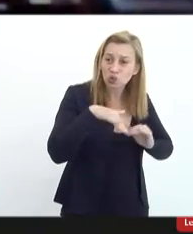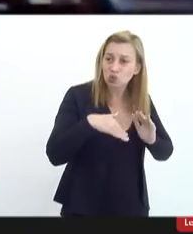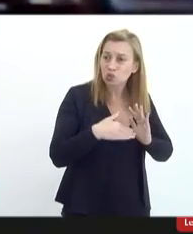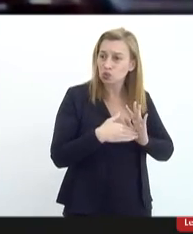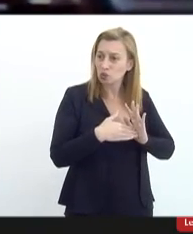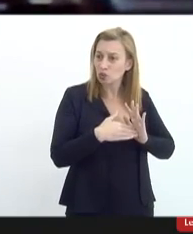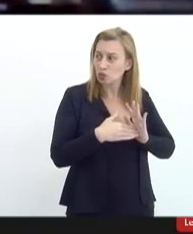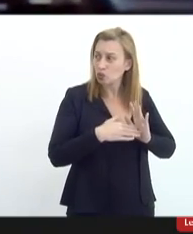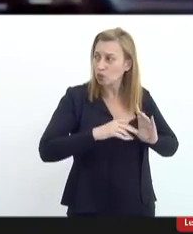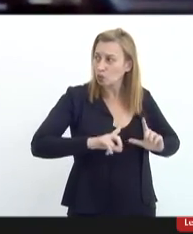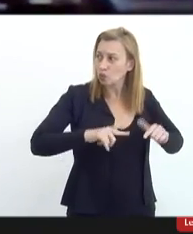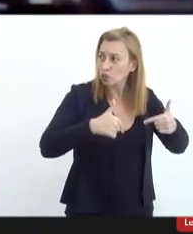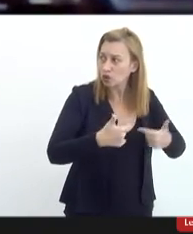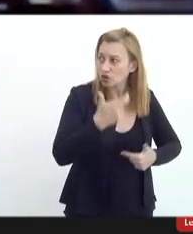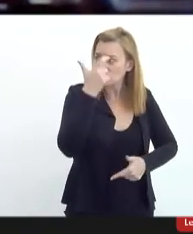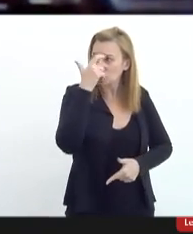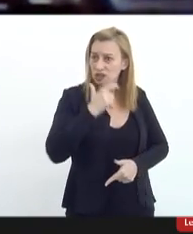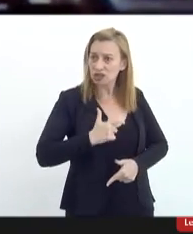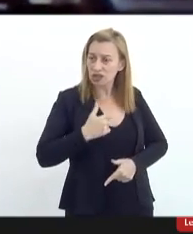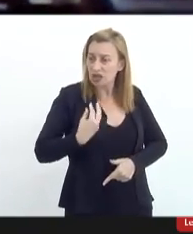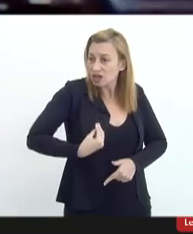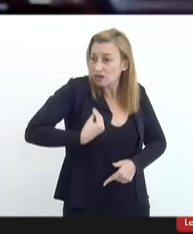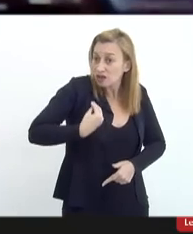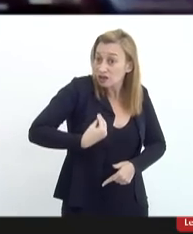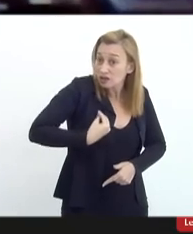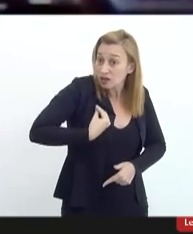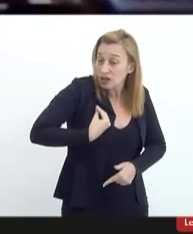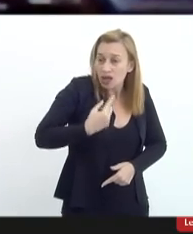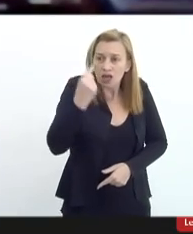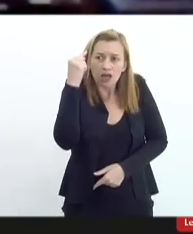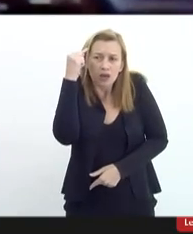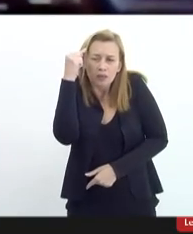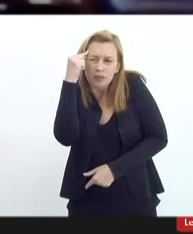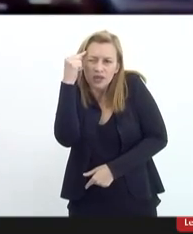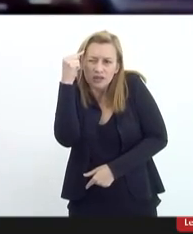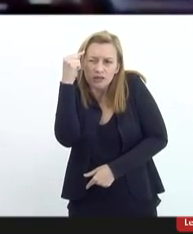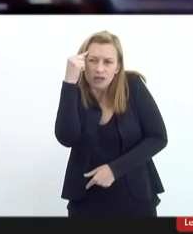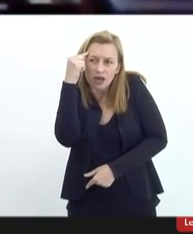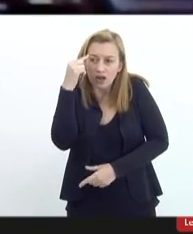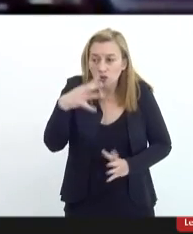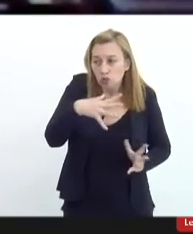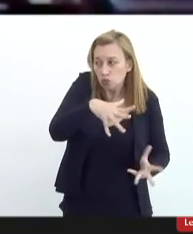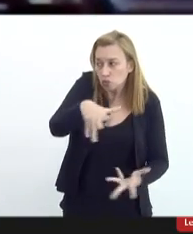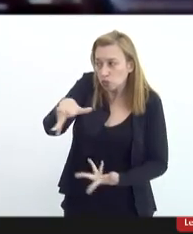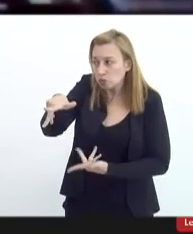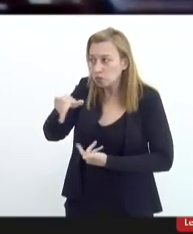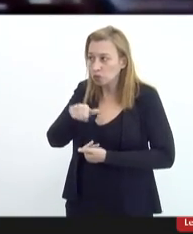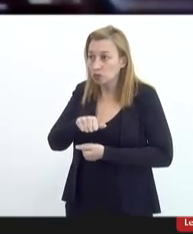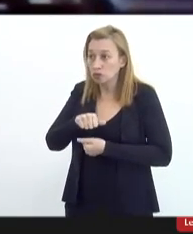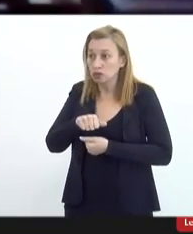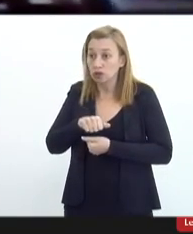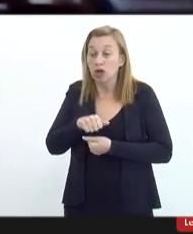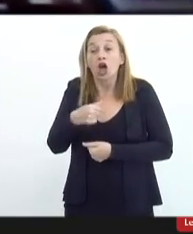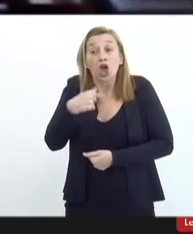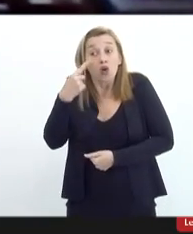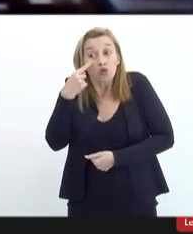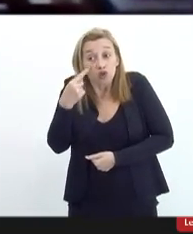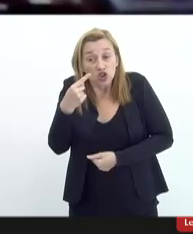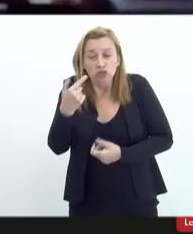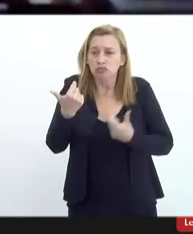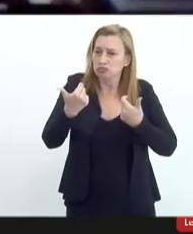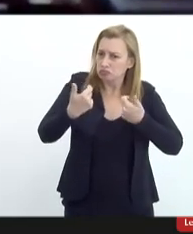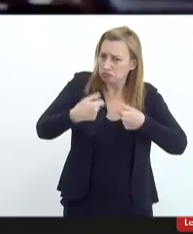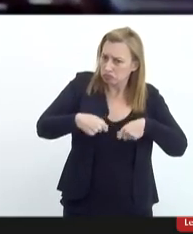uma maneira de ser e estar e pensar no mundo. Eu vejo que é